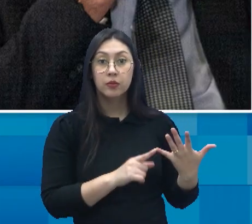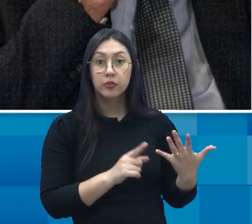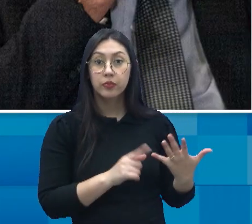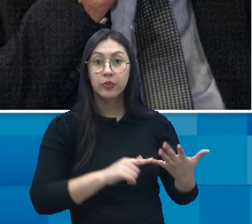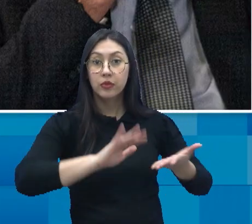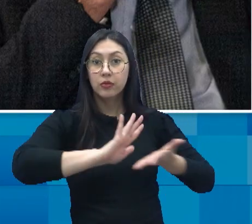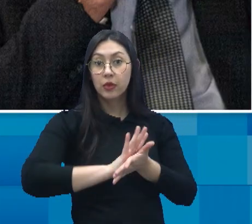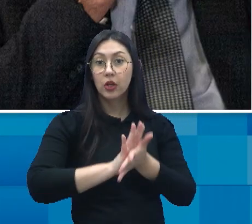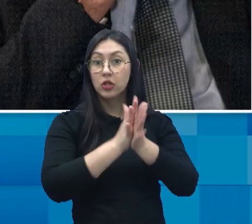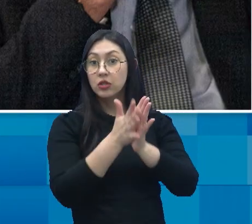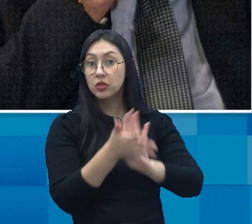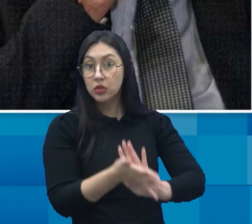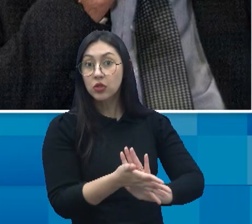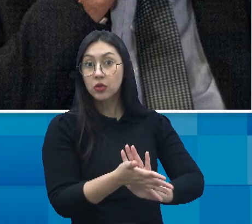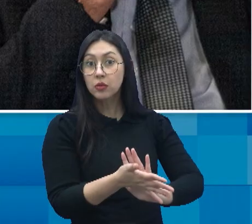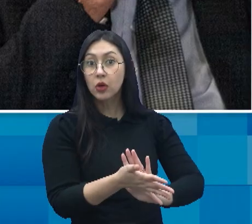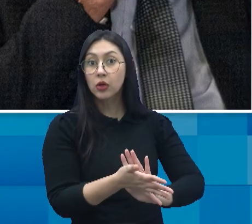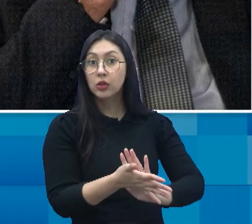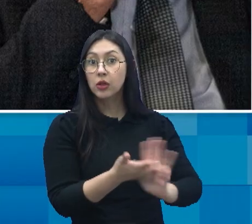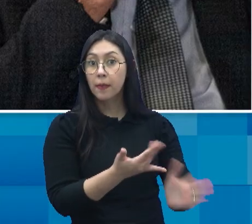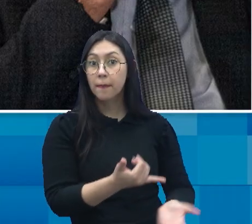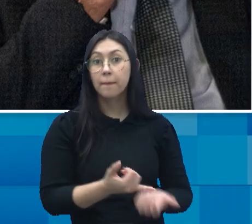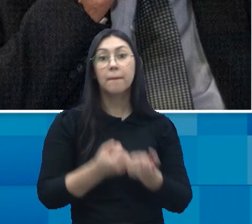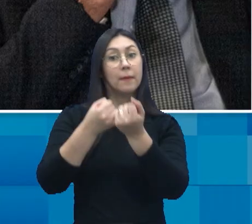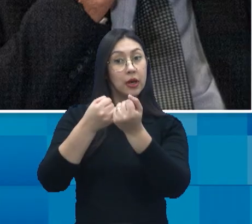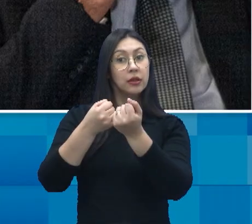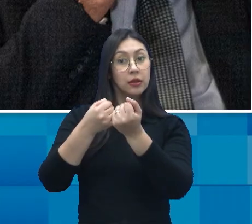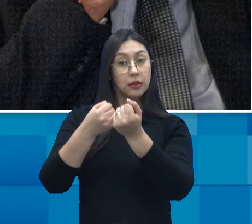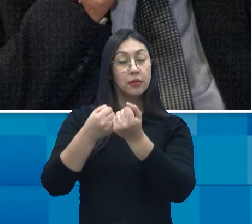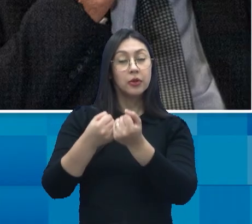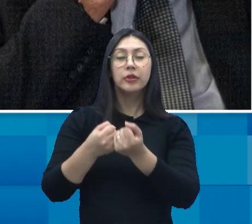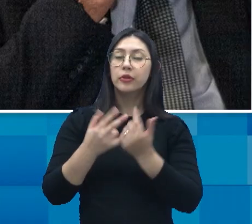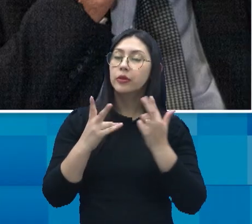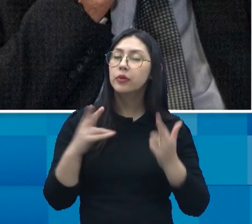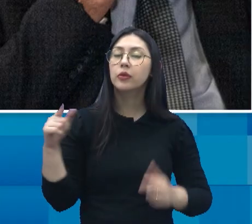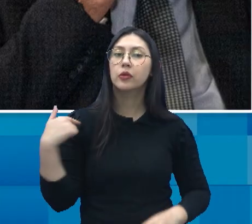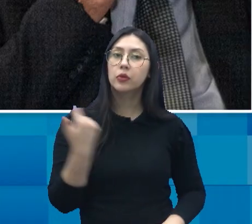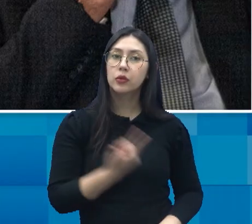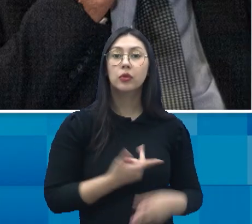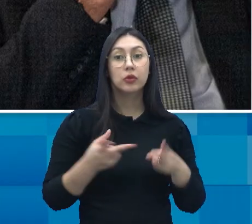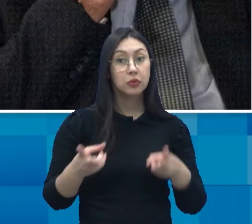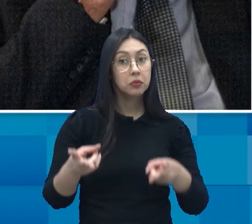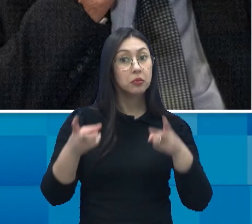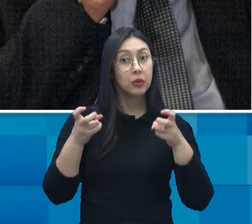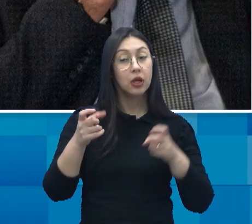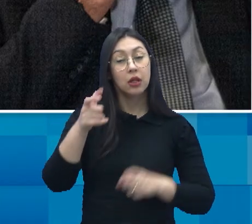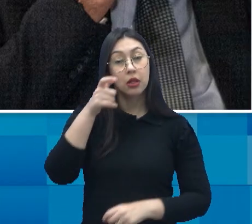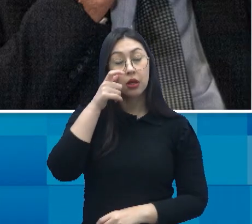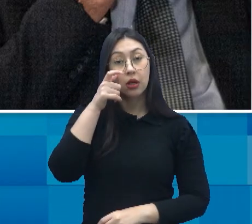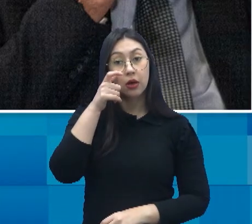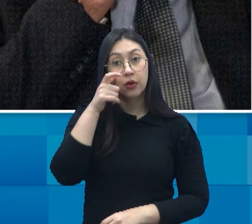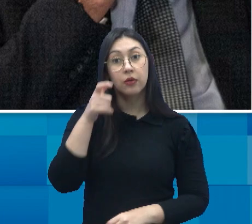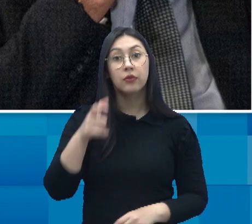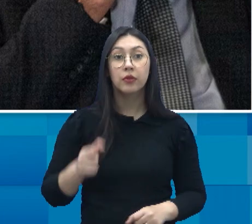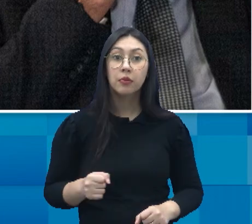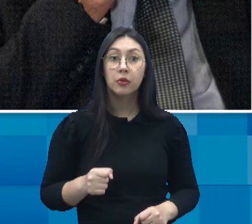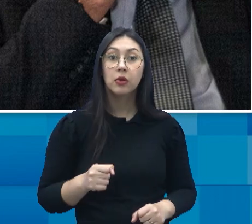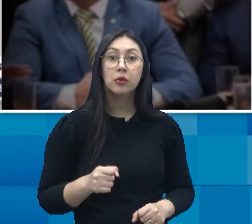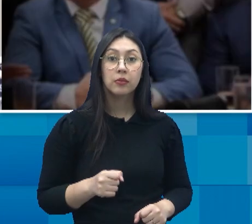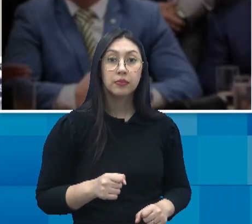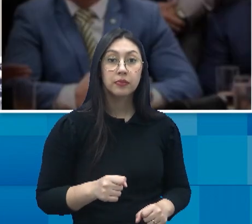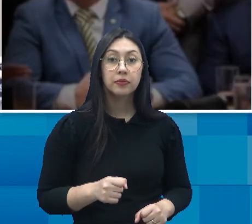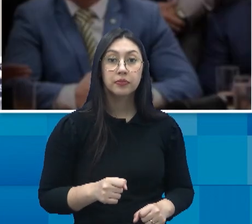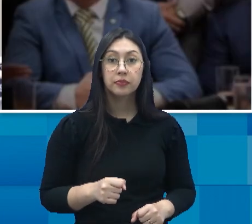Deteriorização de patrimônio tombado, como vimos e assistimos várias peças que foram